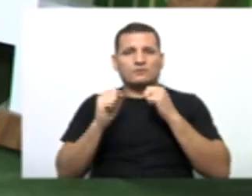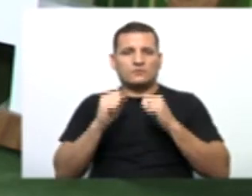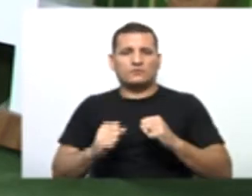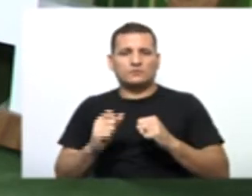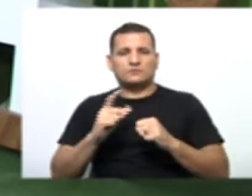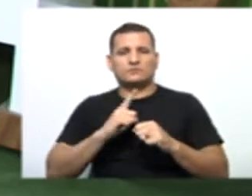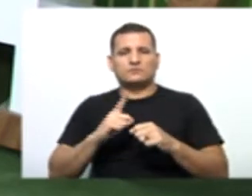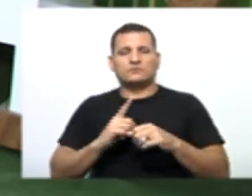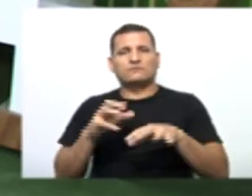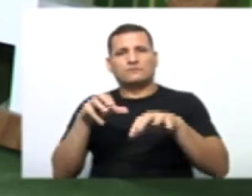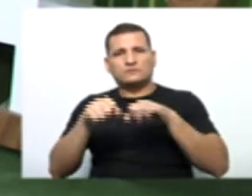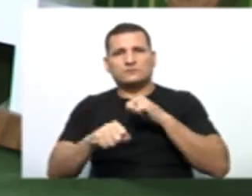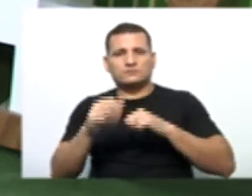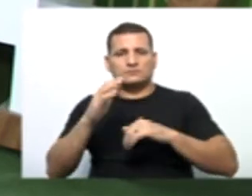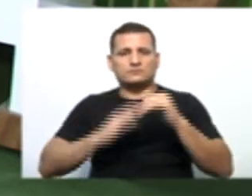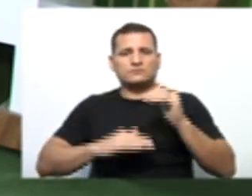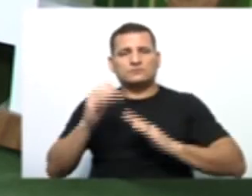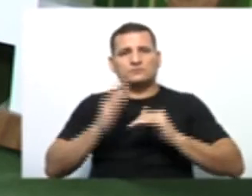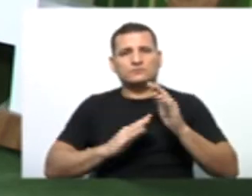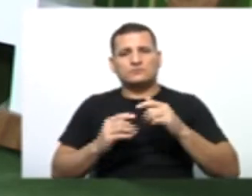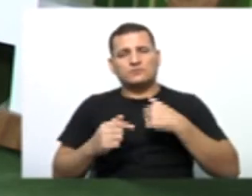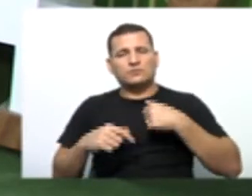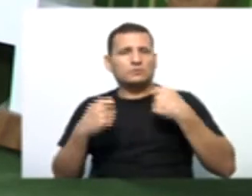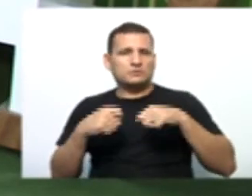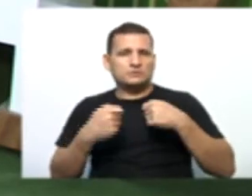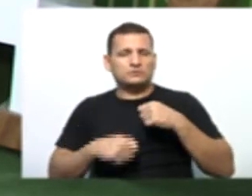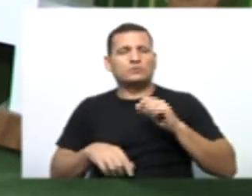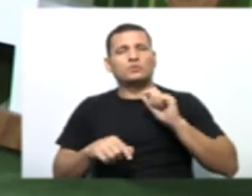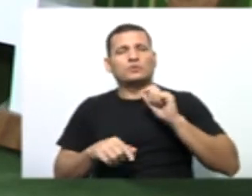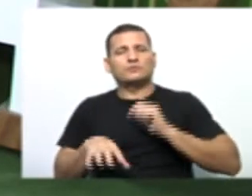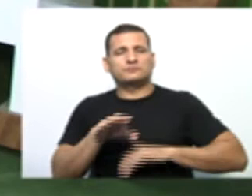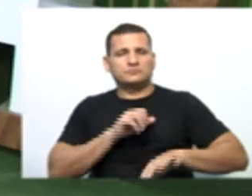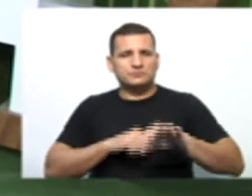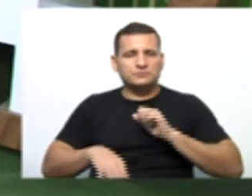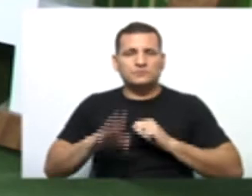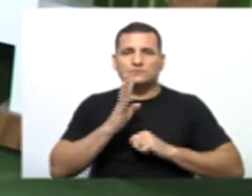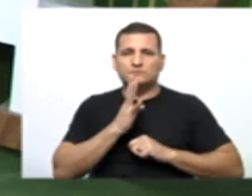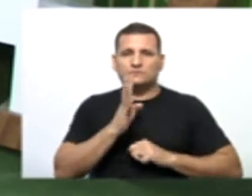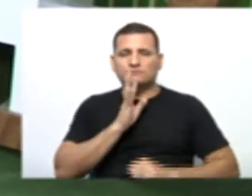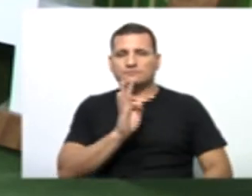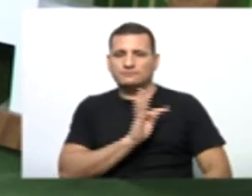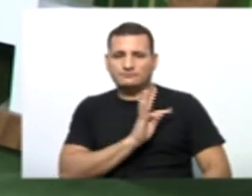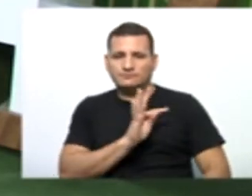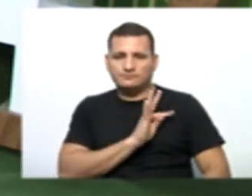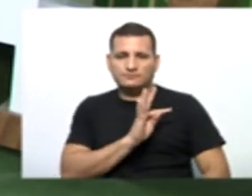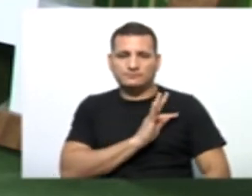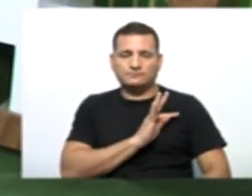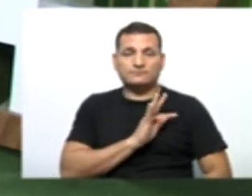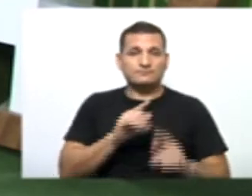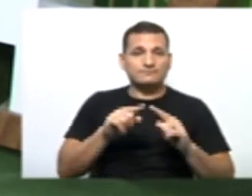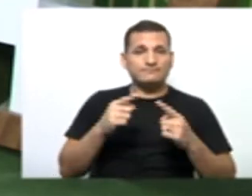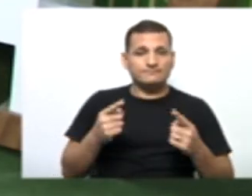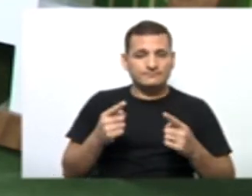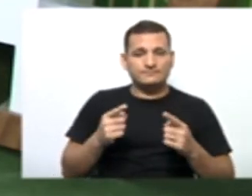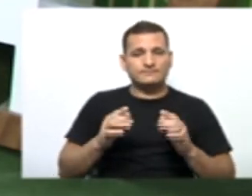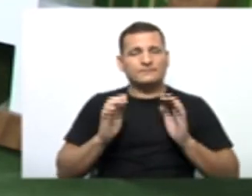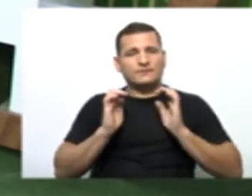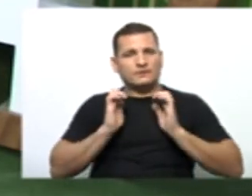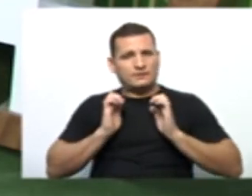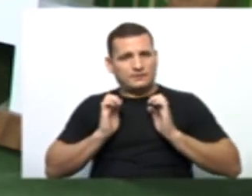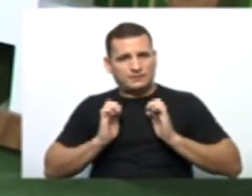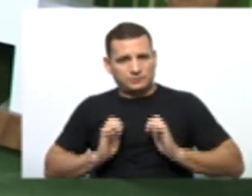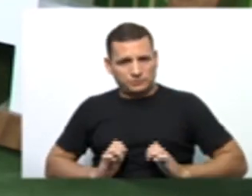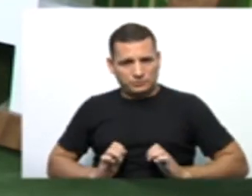uma formação profissional, eu preciso adquirir conhecimentos técnicos. Só que a ética, né, os